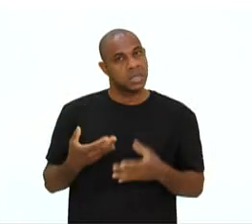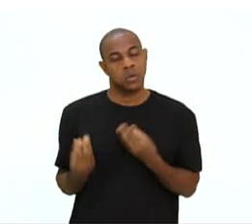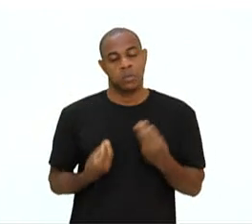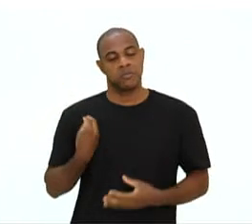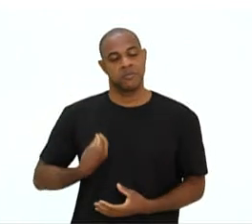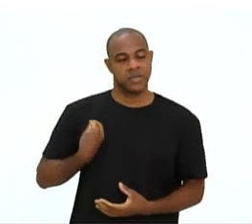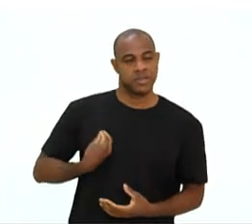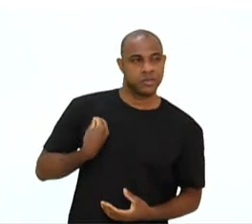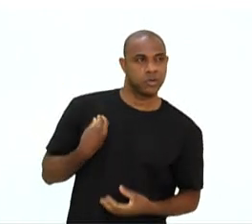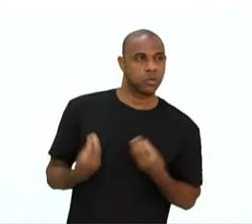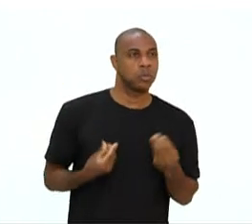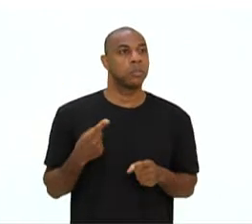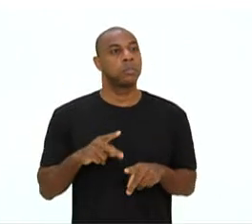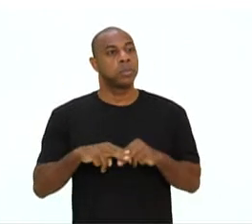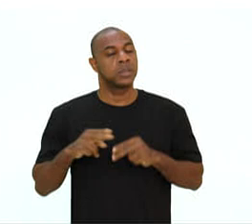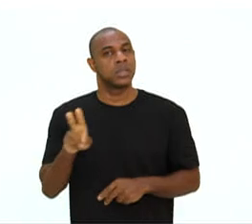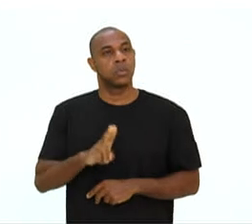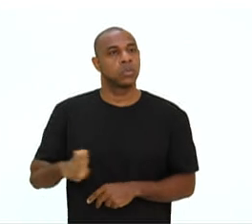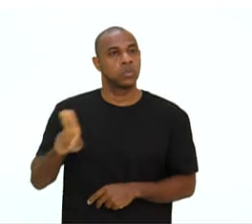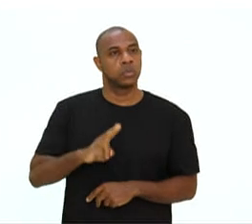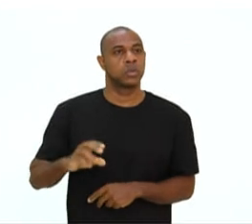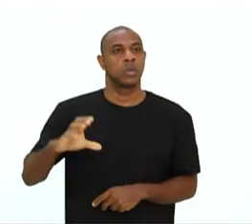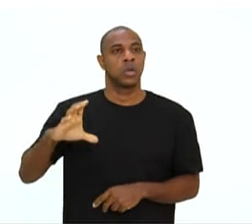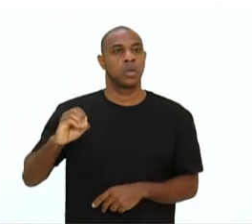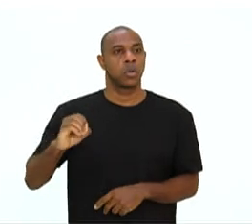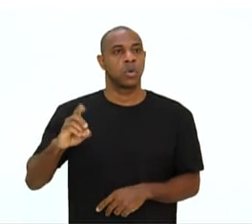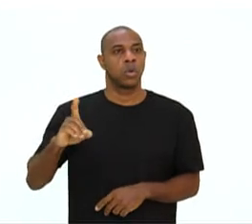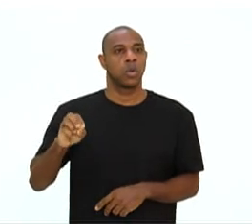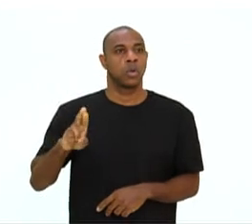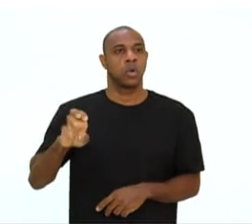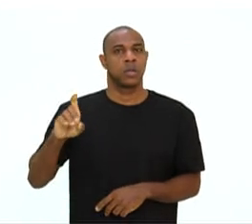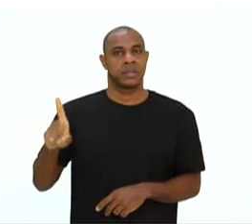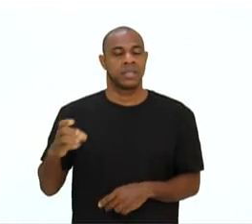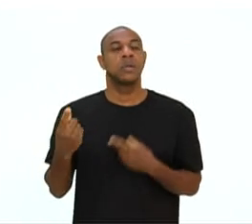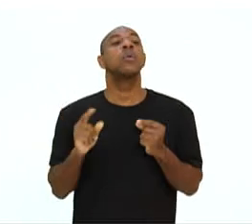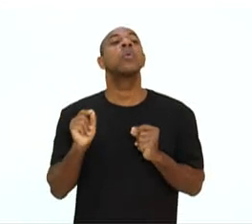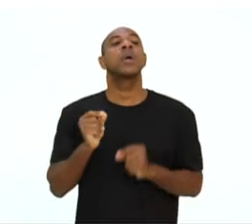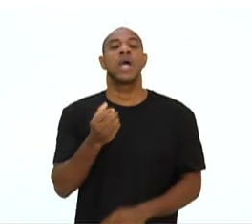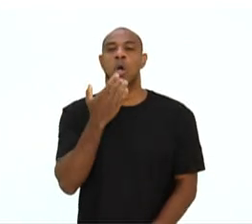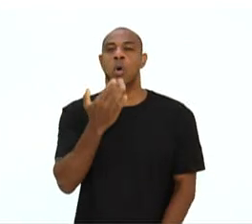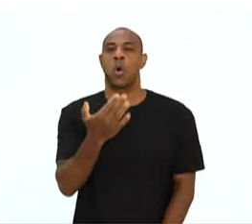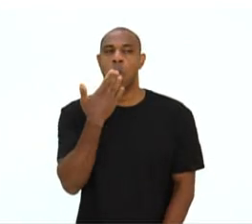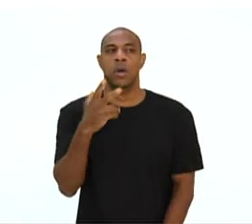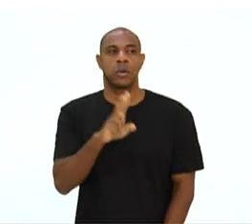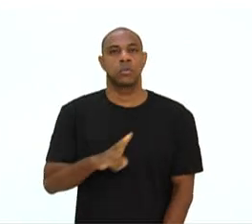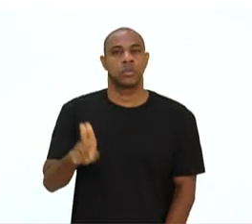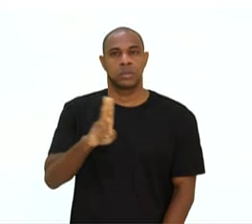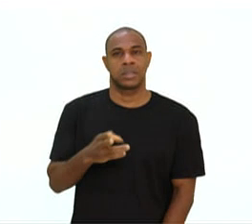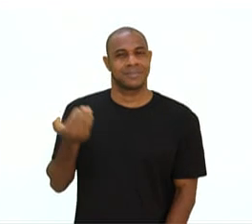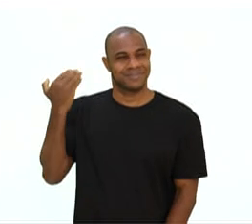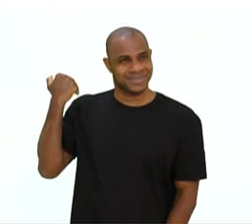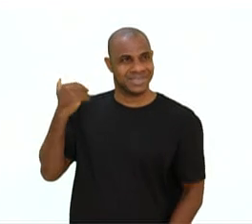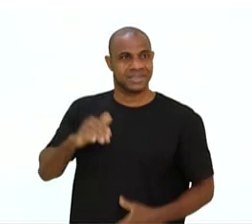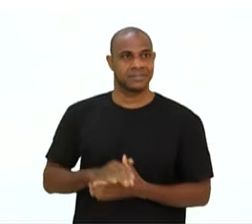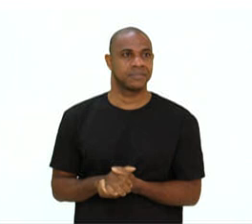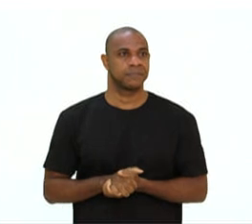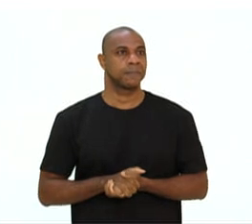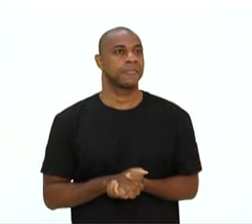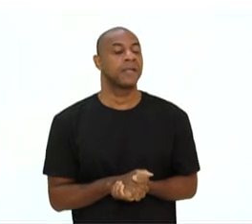vivenciou, como... Por isso que ele usa a palavra colored, né? De cor, porque era uma palavra que era muito usada na época.